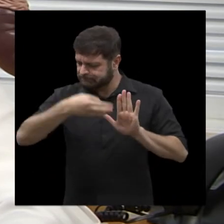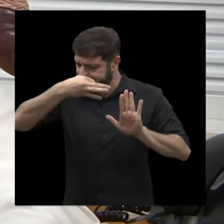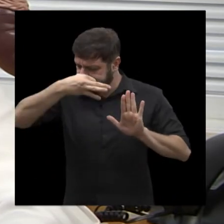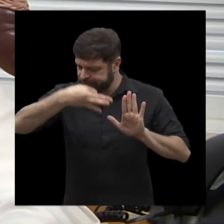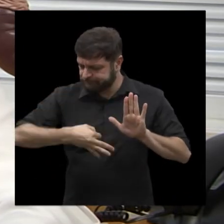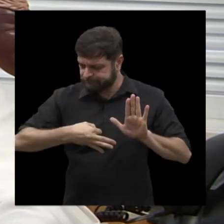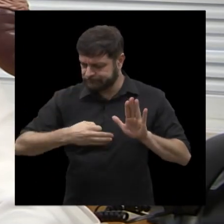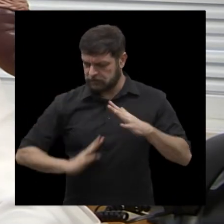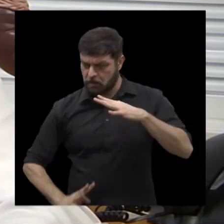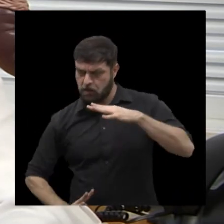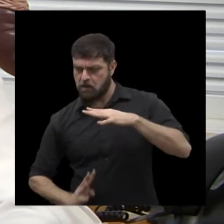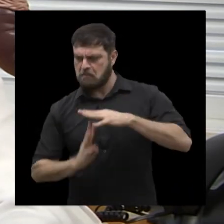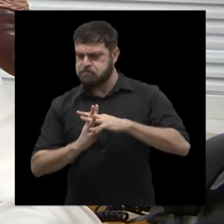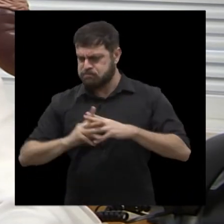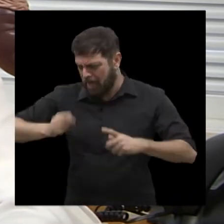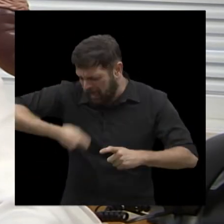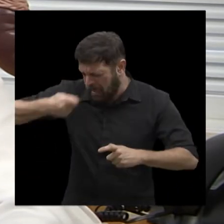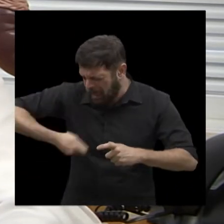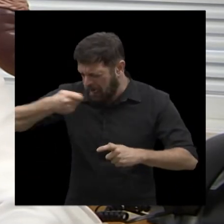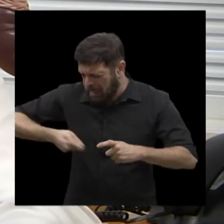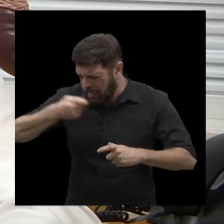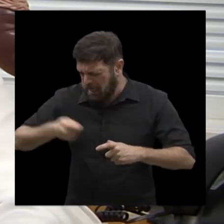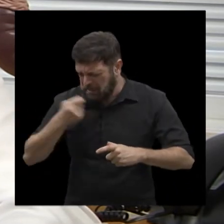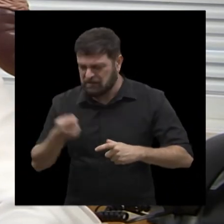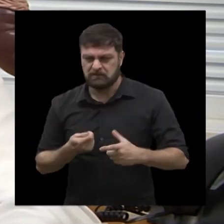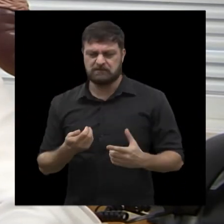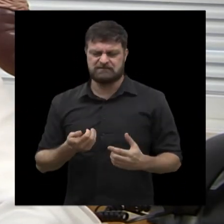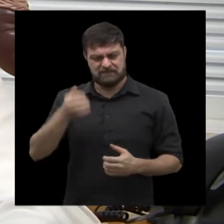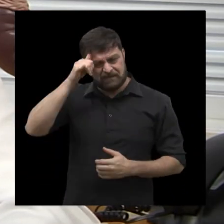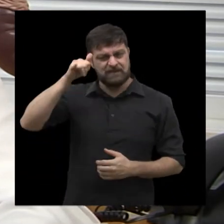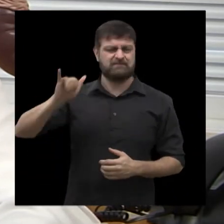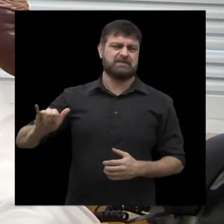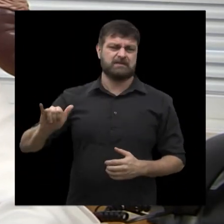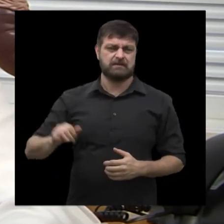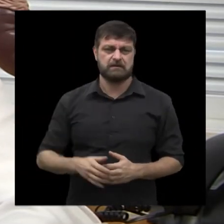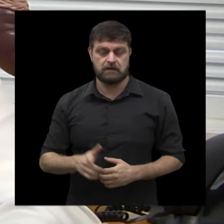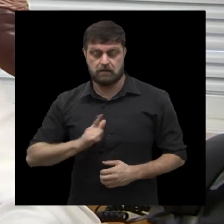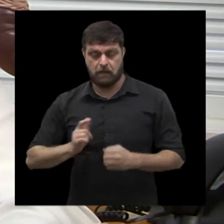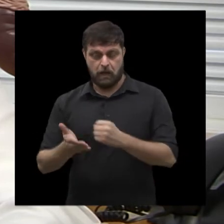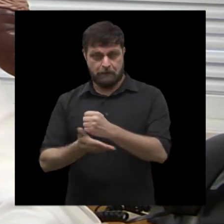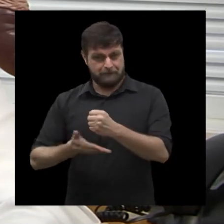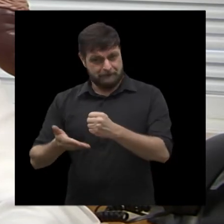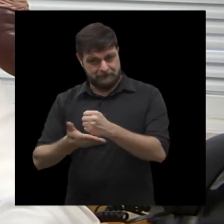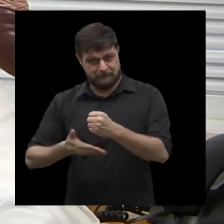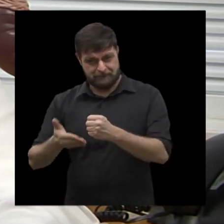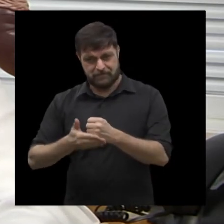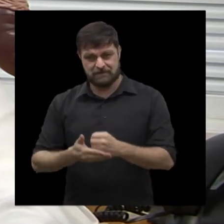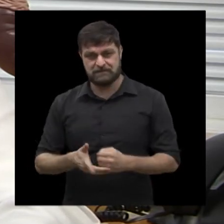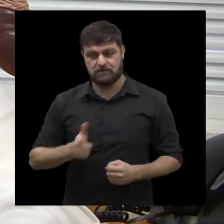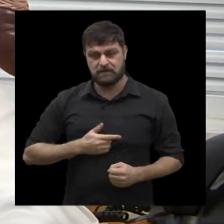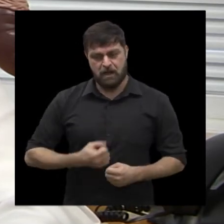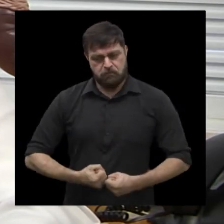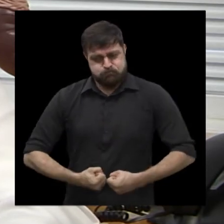evitar excessos. Uma coisa que assim, é fundamental você evitar seria a